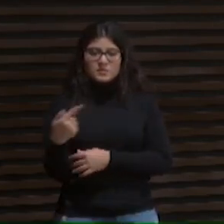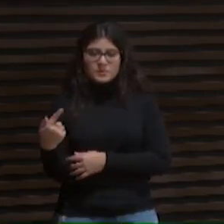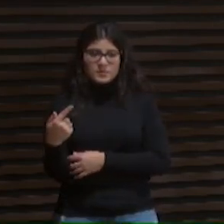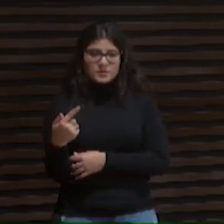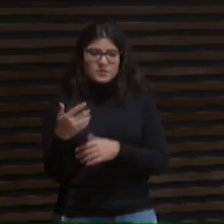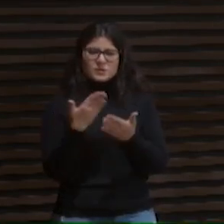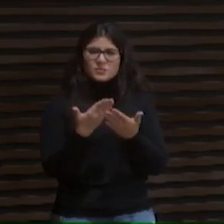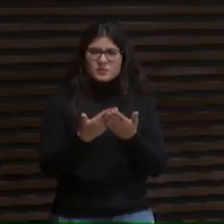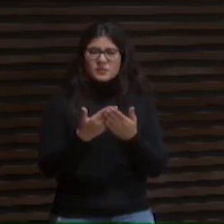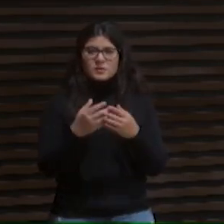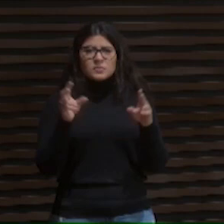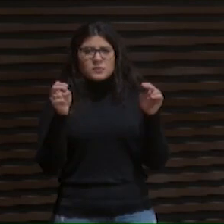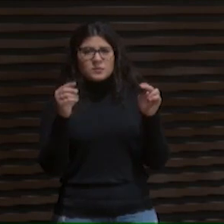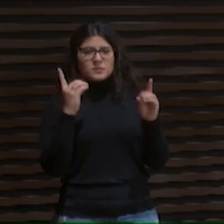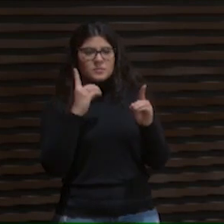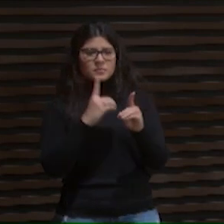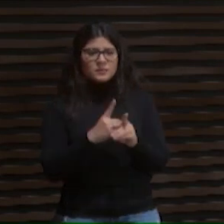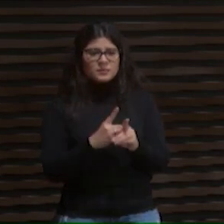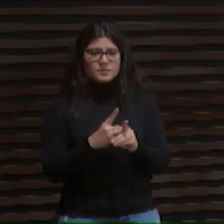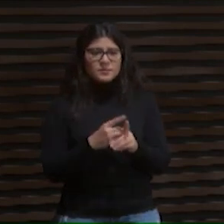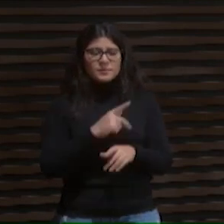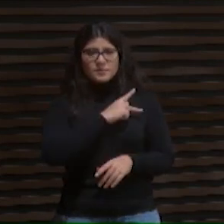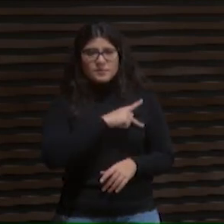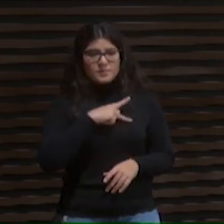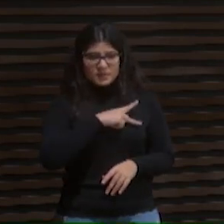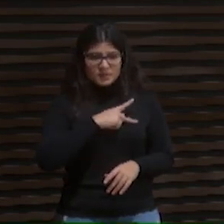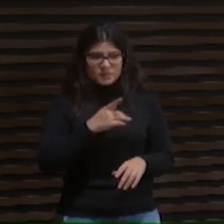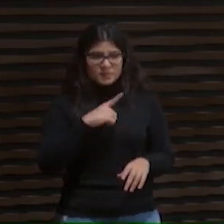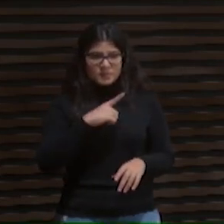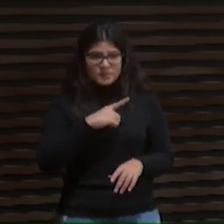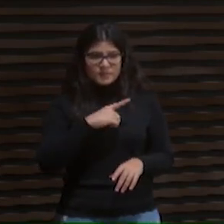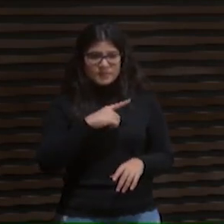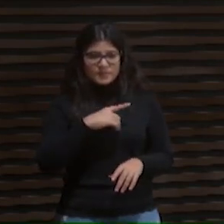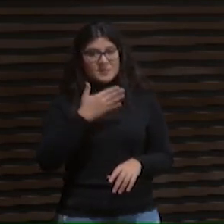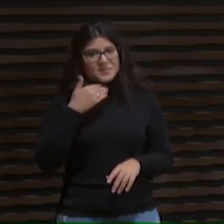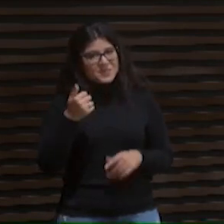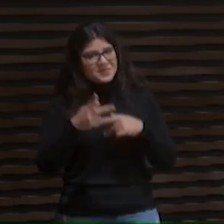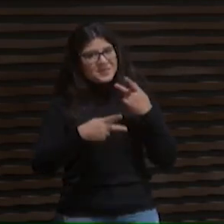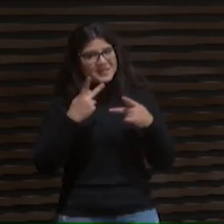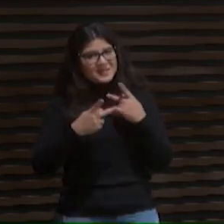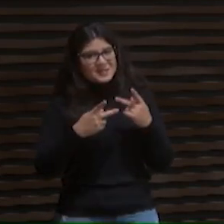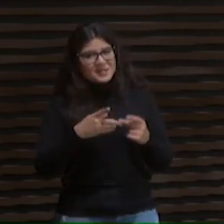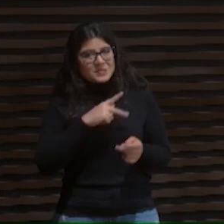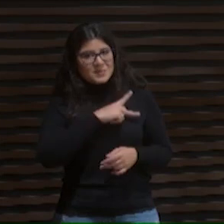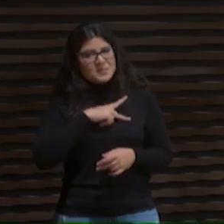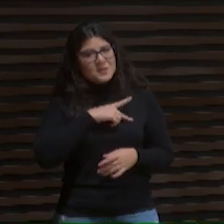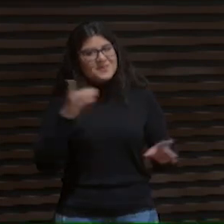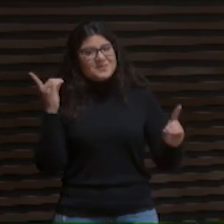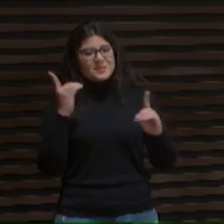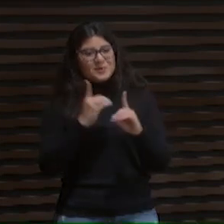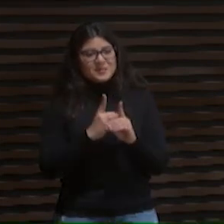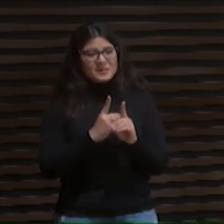do encontro em que Paulo teve, ou melhor dizendo, em que ele foi encontrado